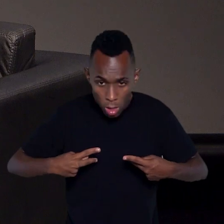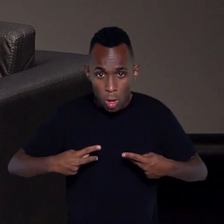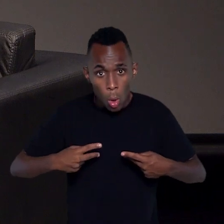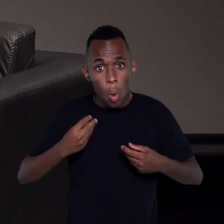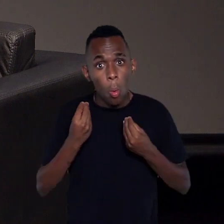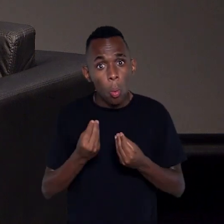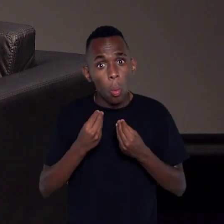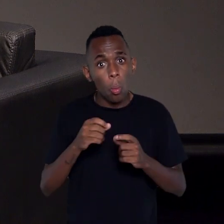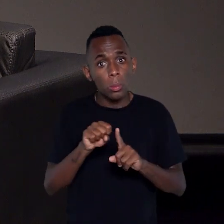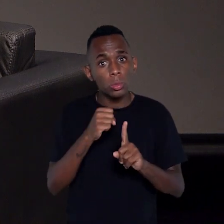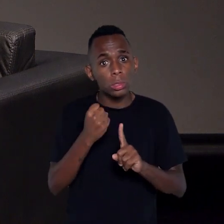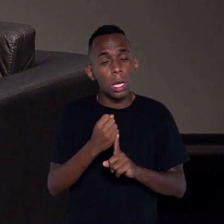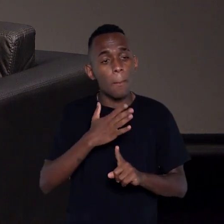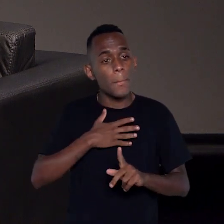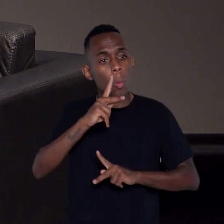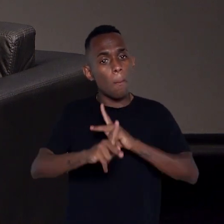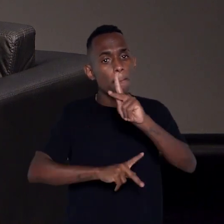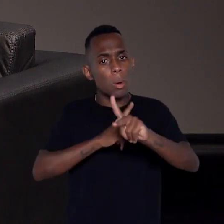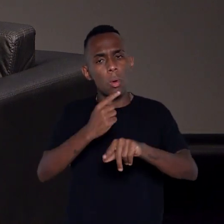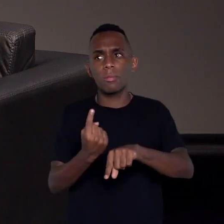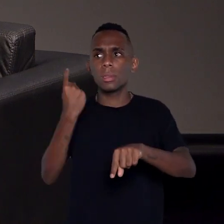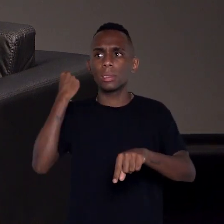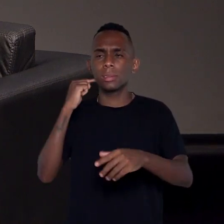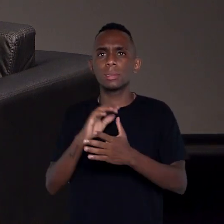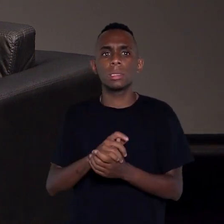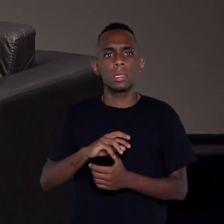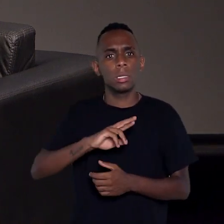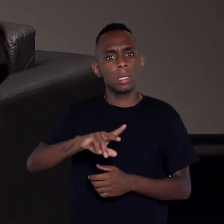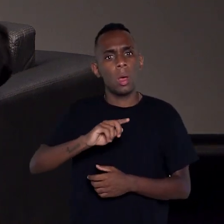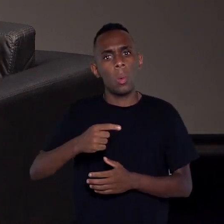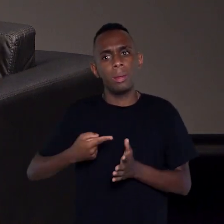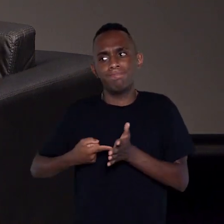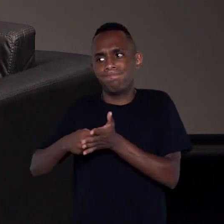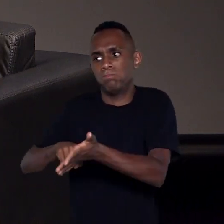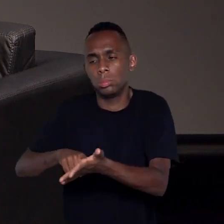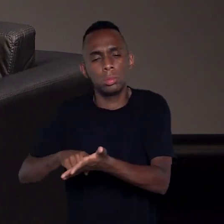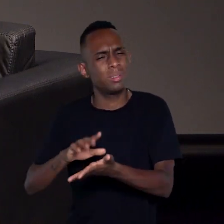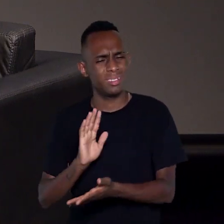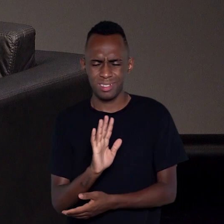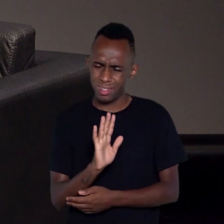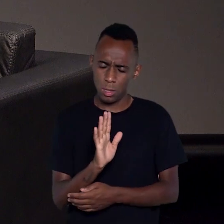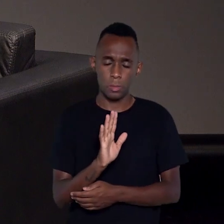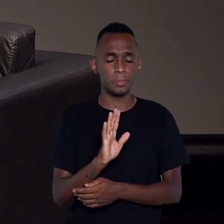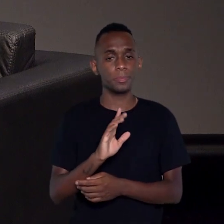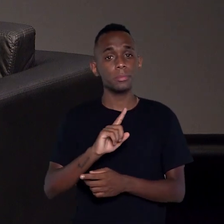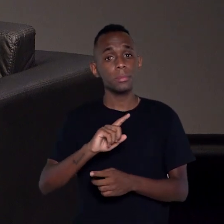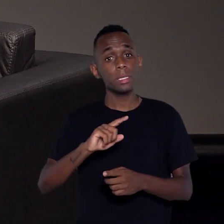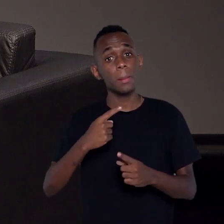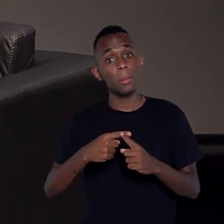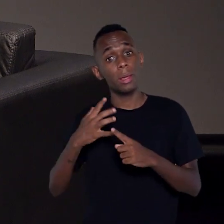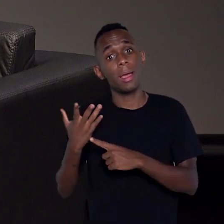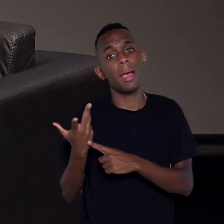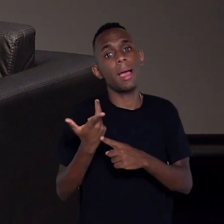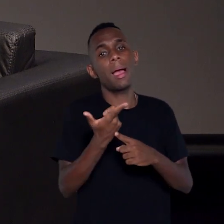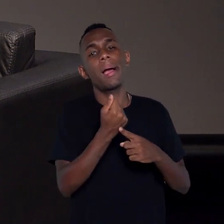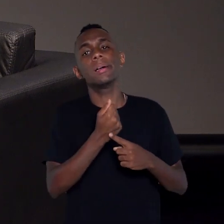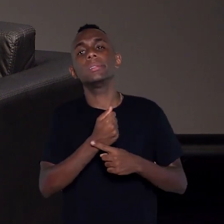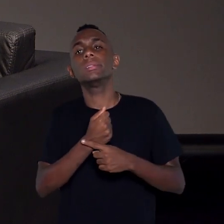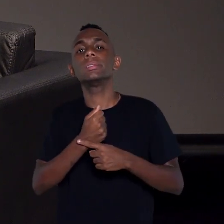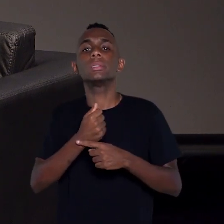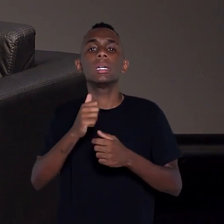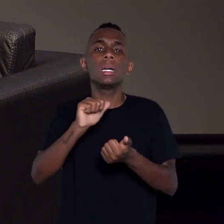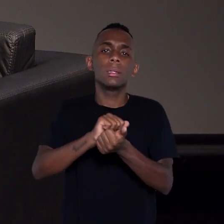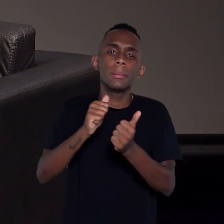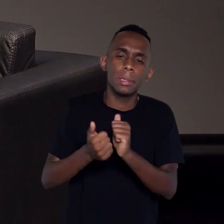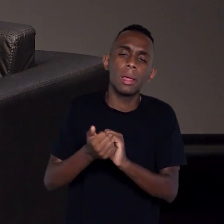lendo, olha o que foi feito, não de uma maneira acusatória, né? Porque a arte permite que a gente transite pelas verdades de